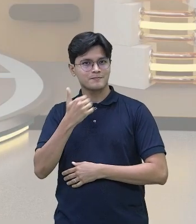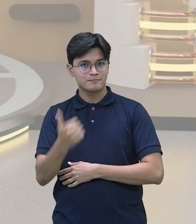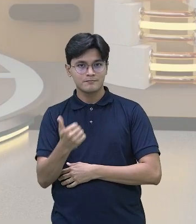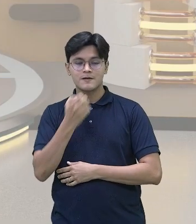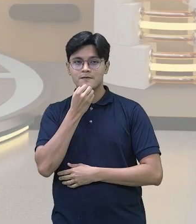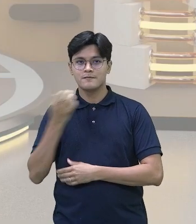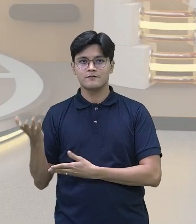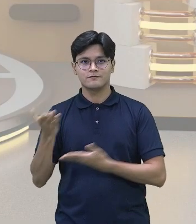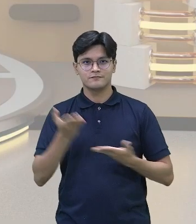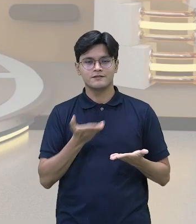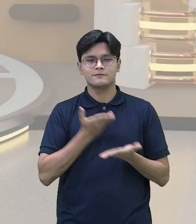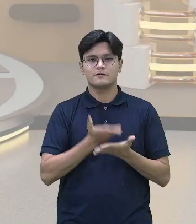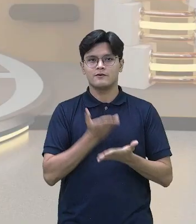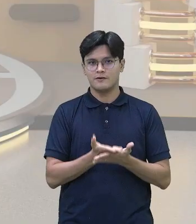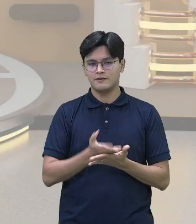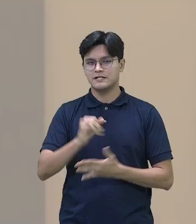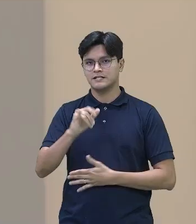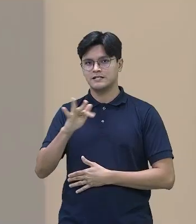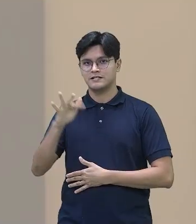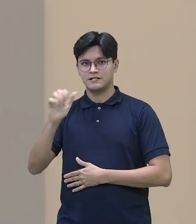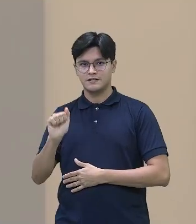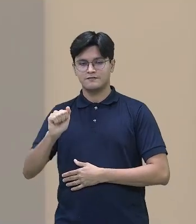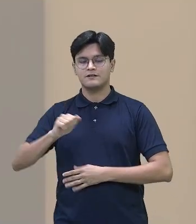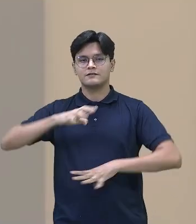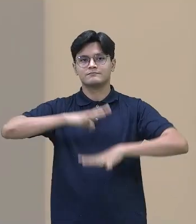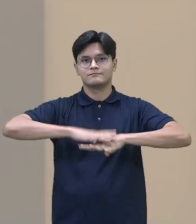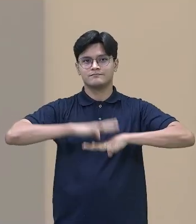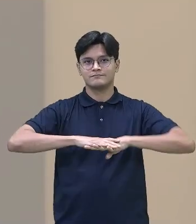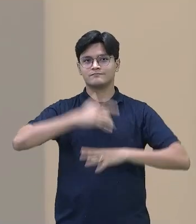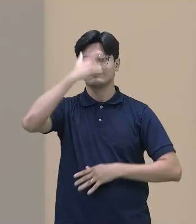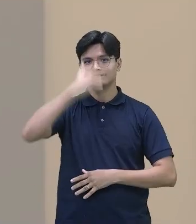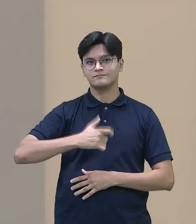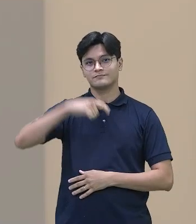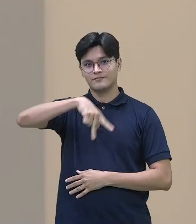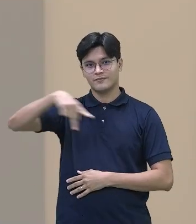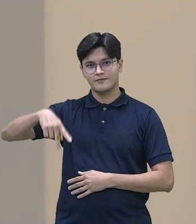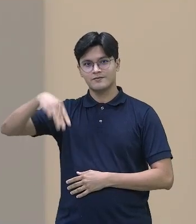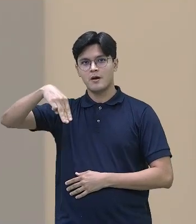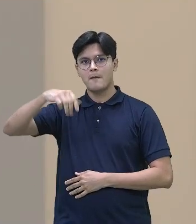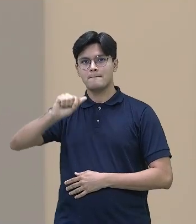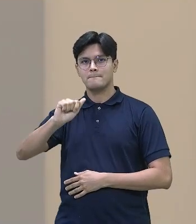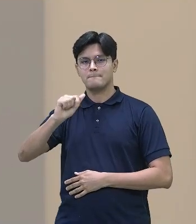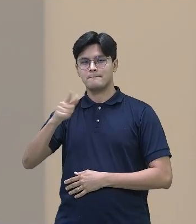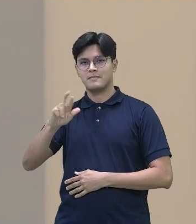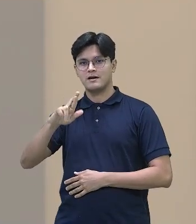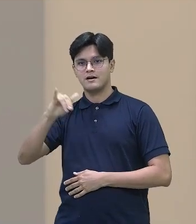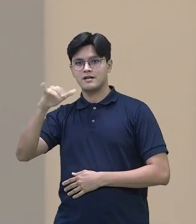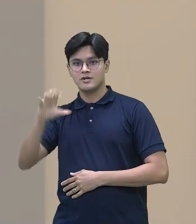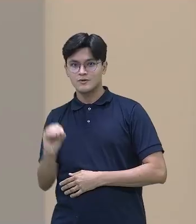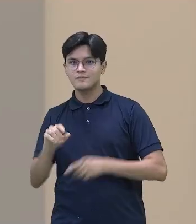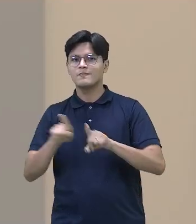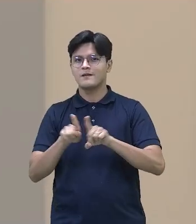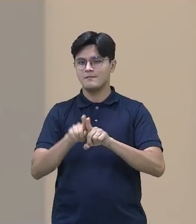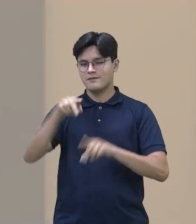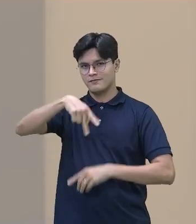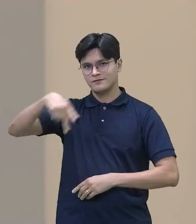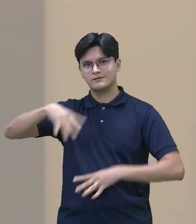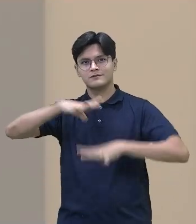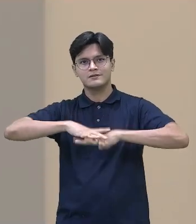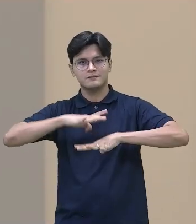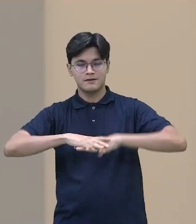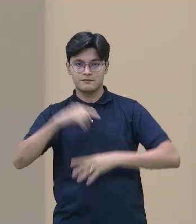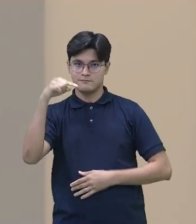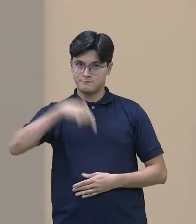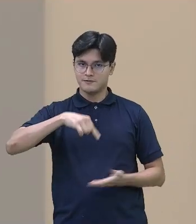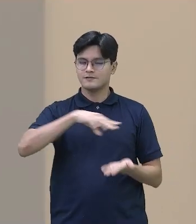mais uma aula da nossa IFA de Matemática. Eu sou o professor Mário André, professor de matemática também do Centro de Mídias, e juntamente conosco vamos